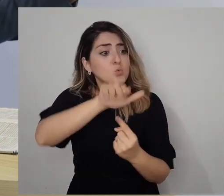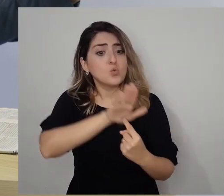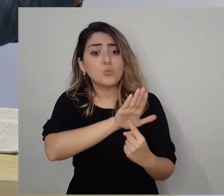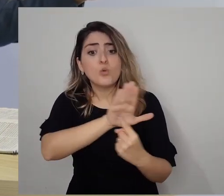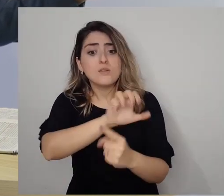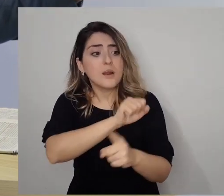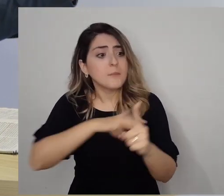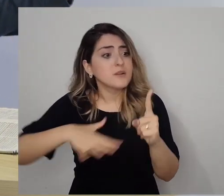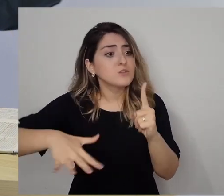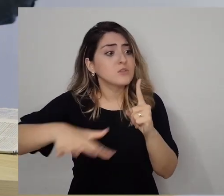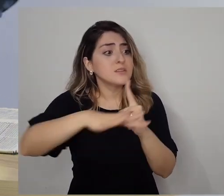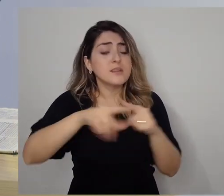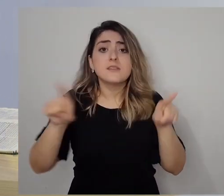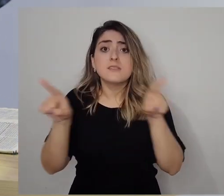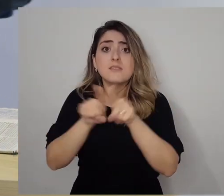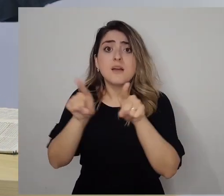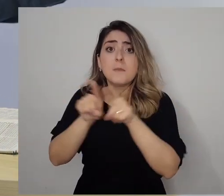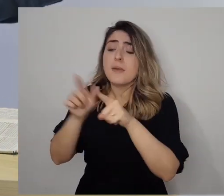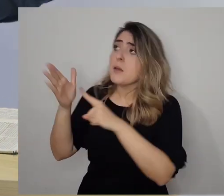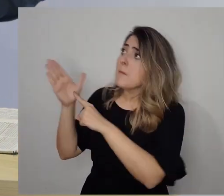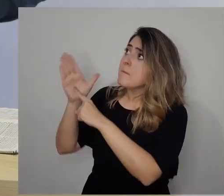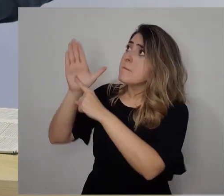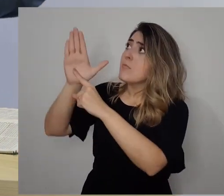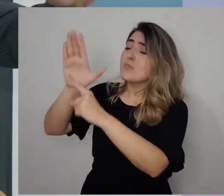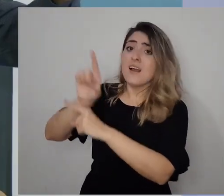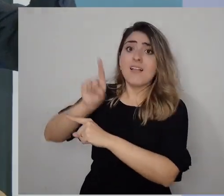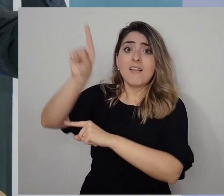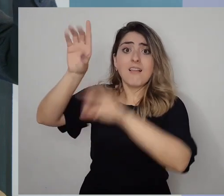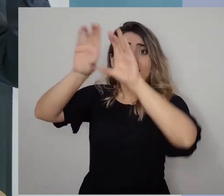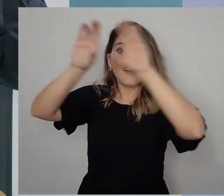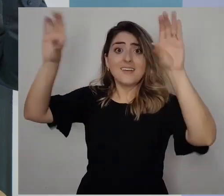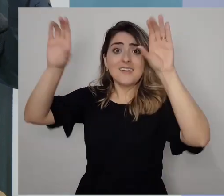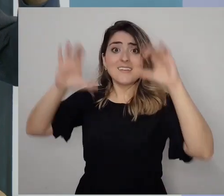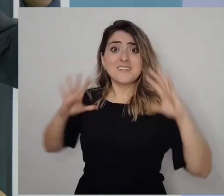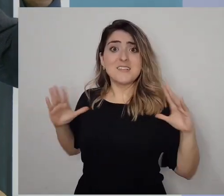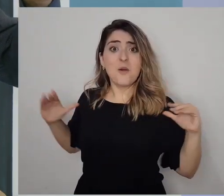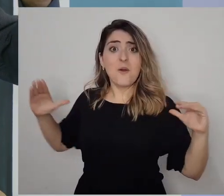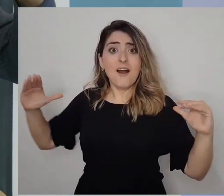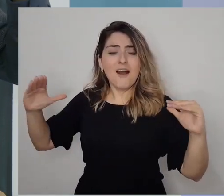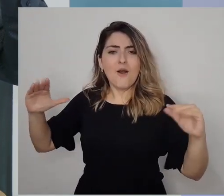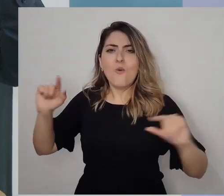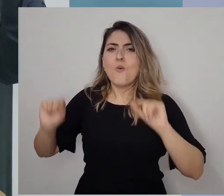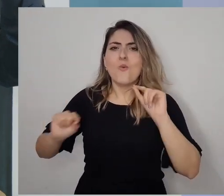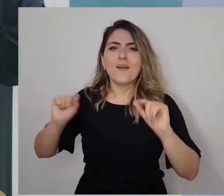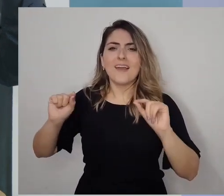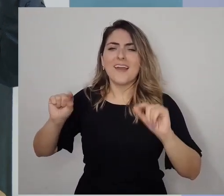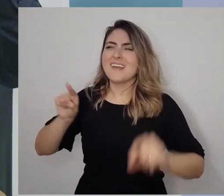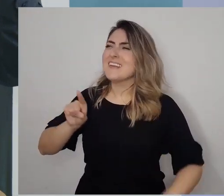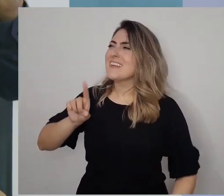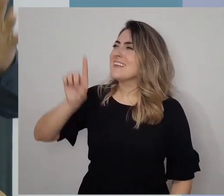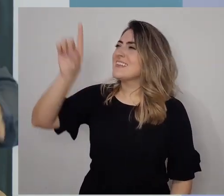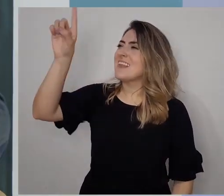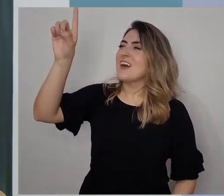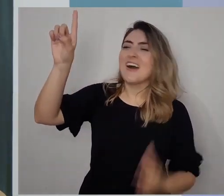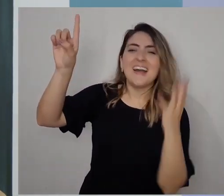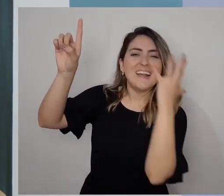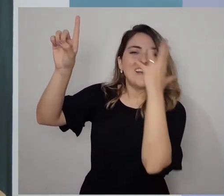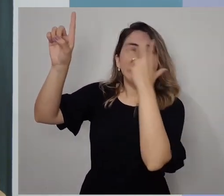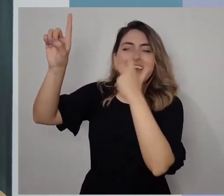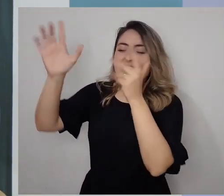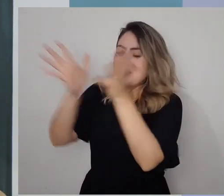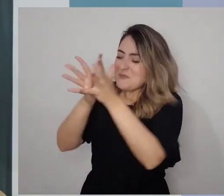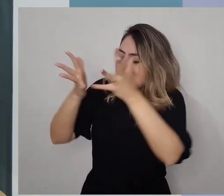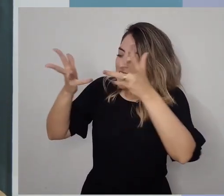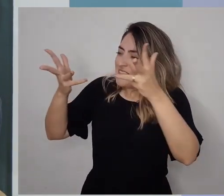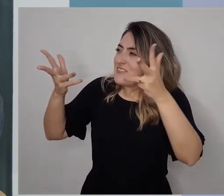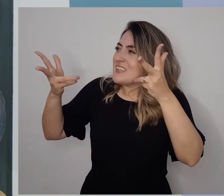angelicais e aos seres humanos e a toda a criação, a beleza e a grandeza da graça de Deus,